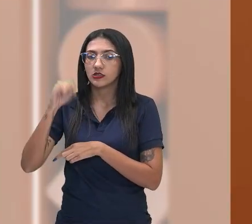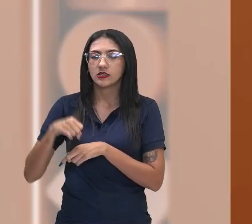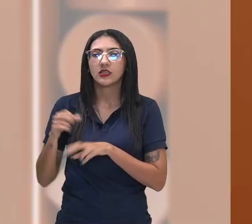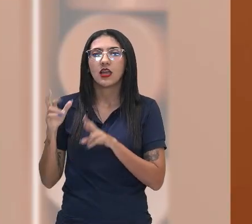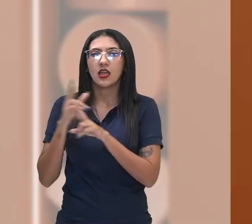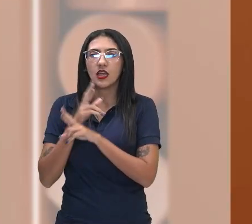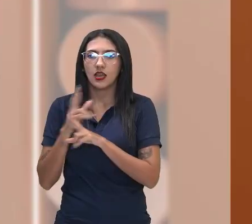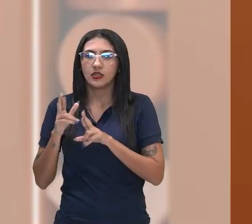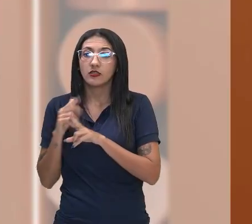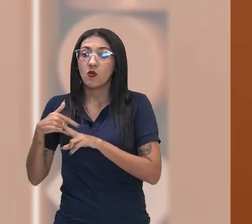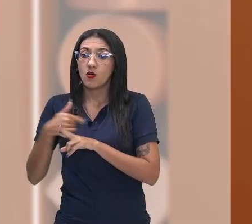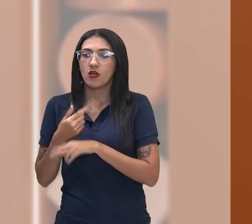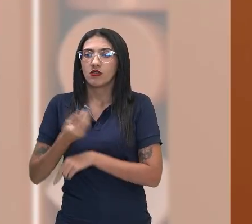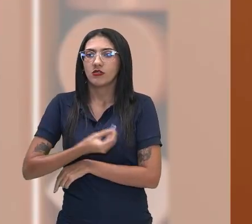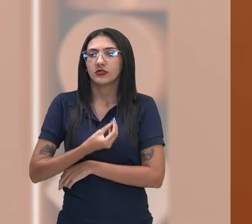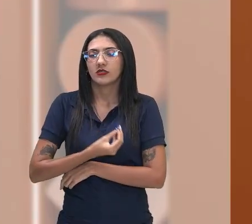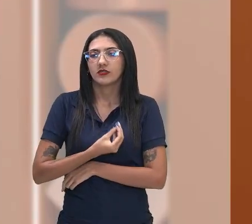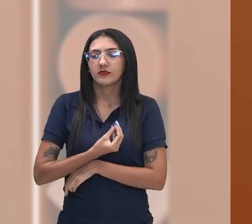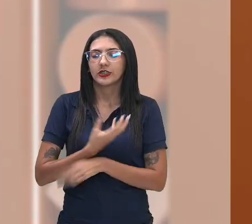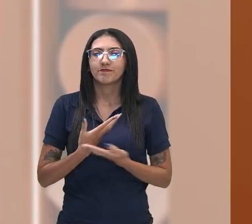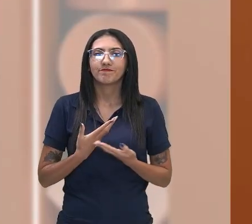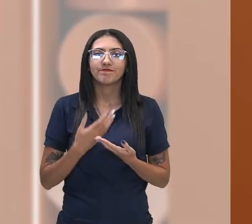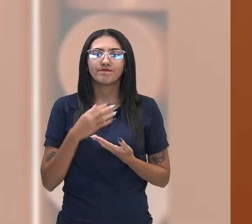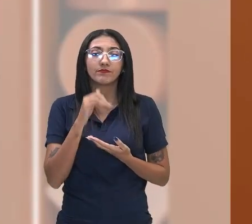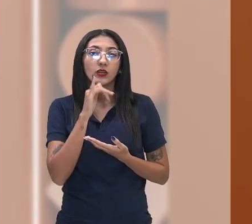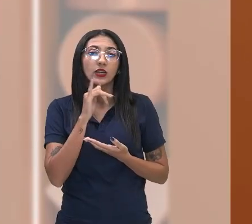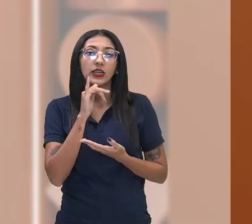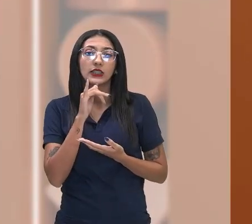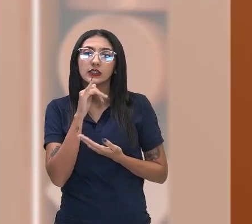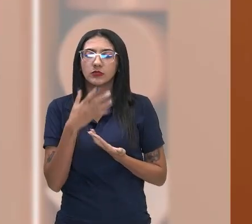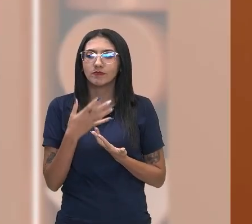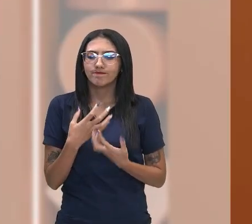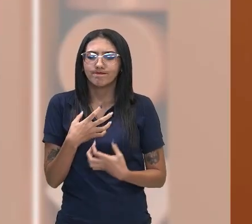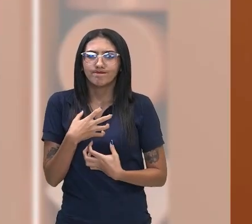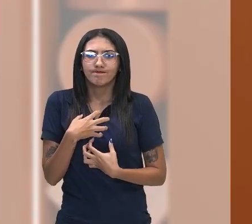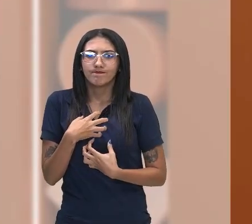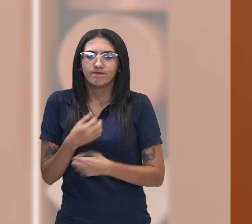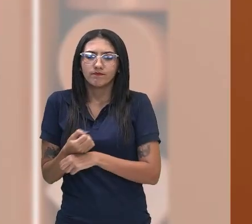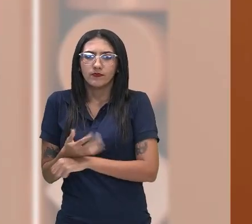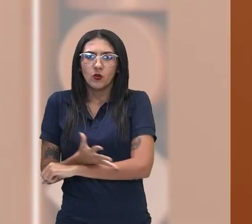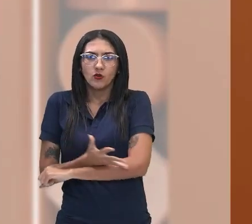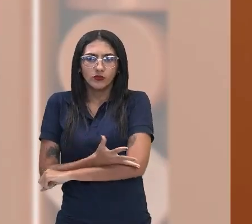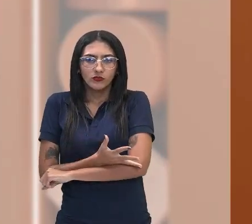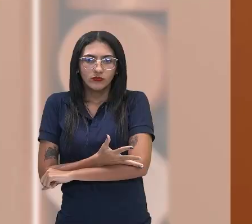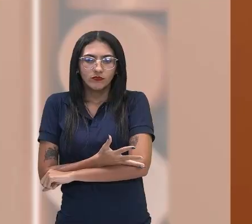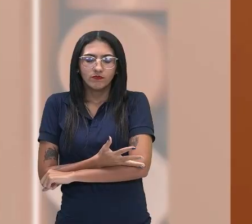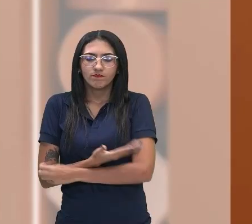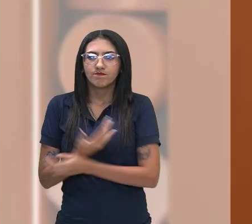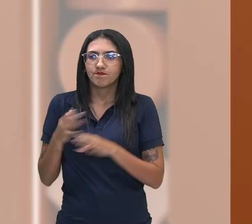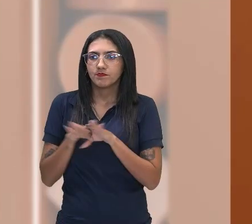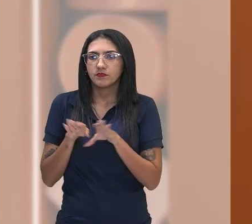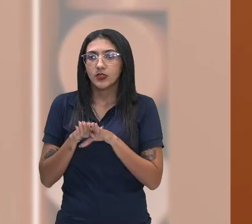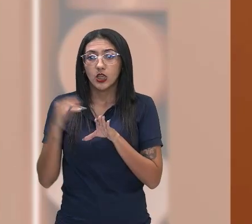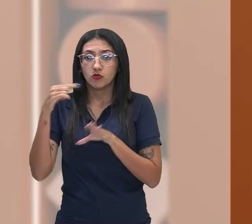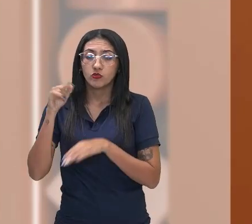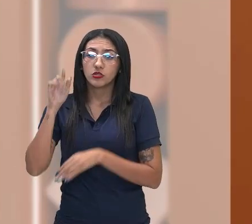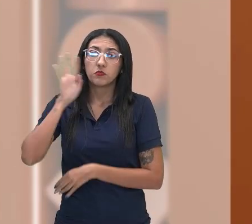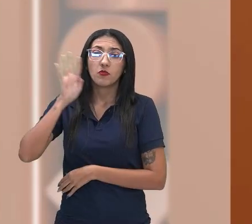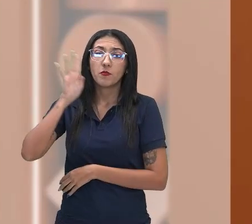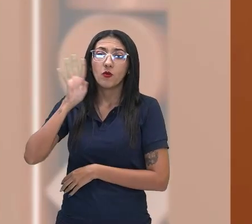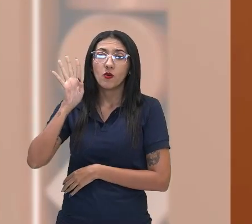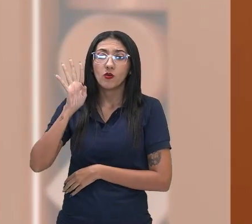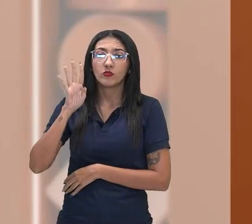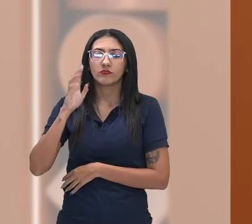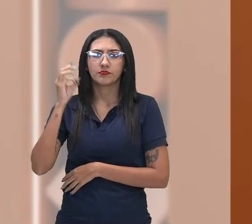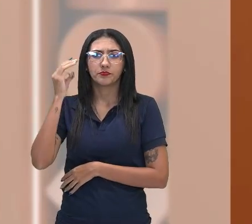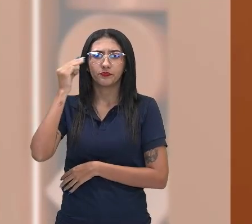sua existência, como, por exemplo, as emoções, os seus relatos, as suas